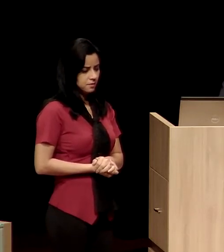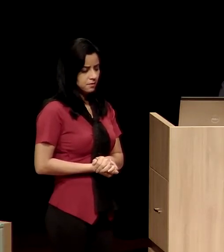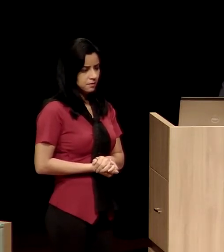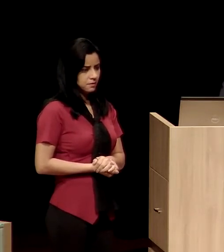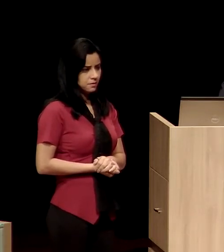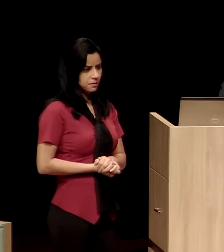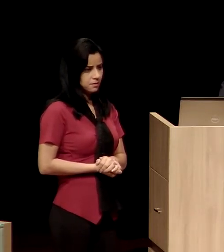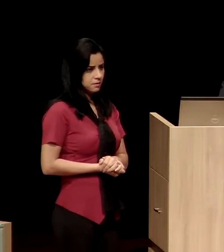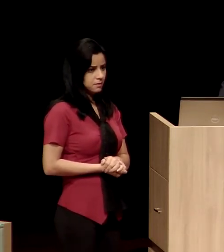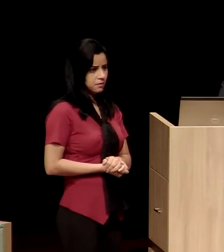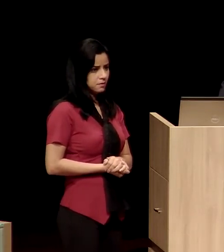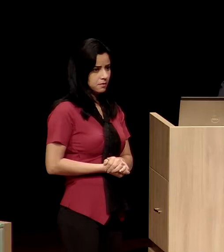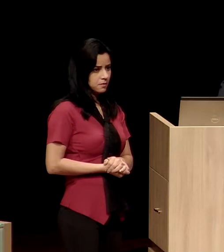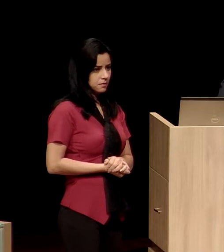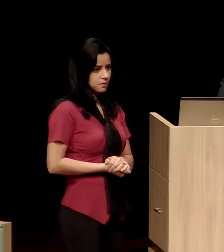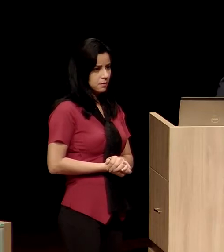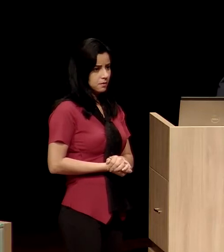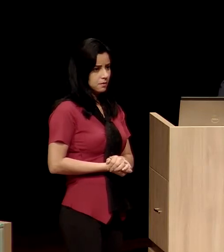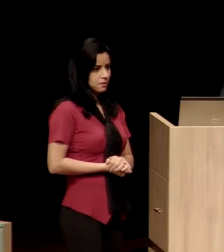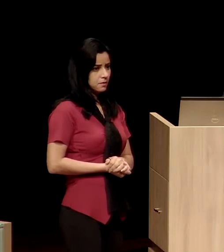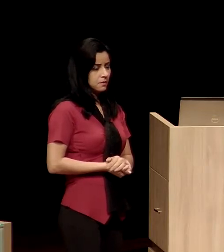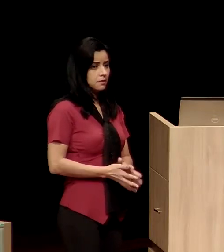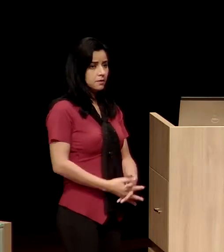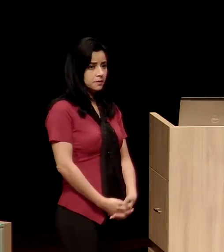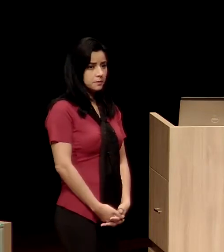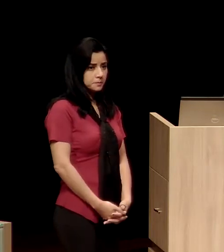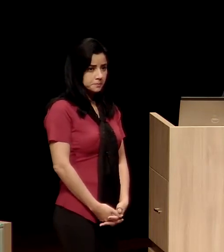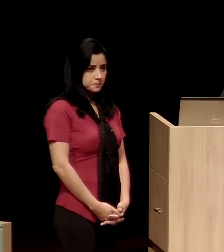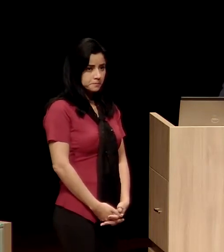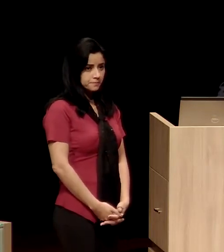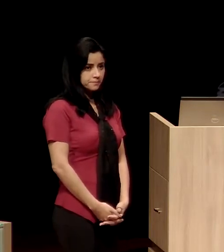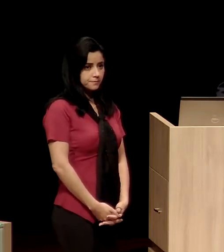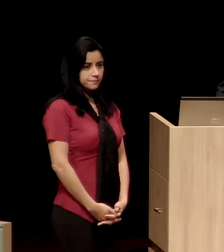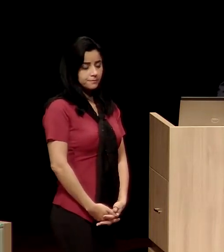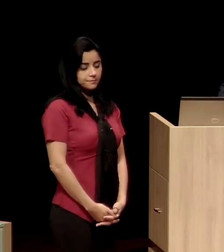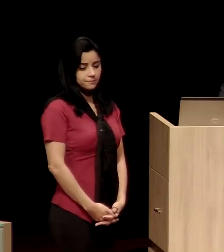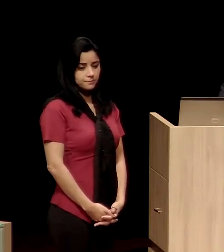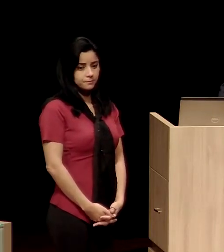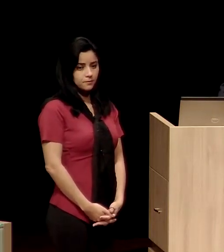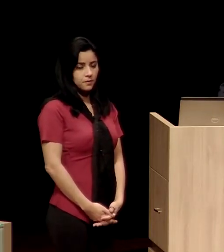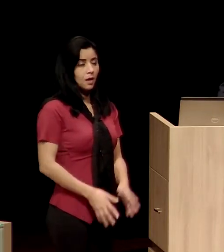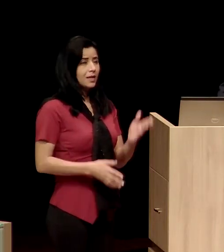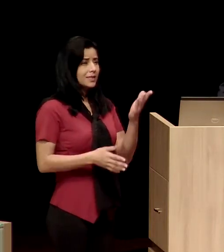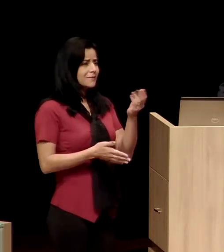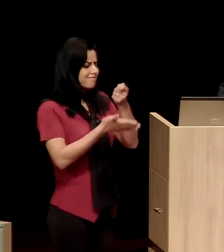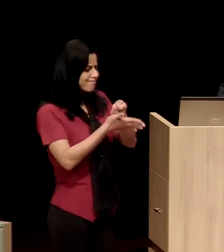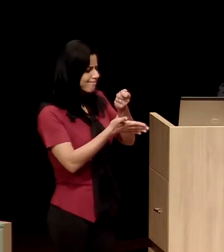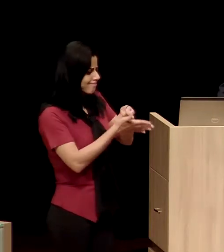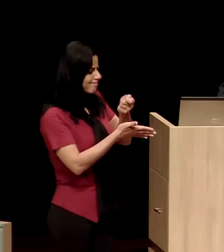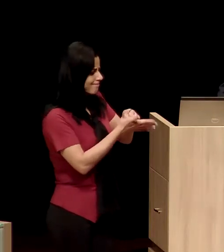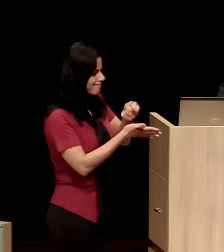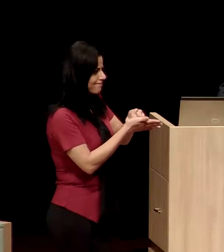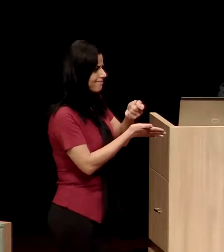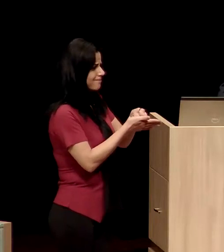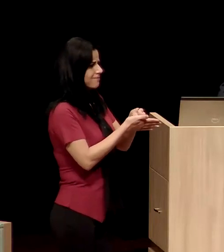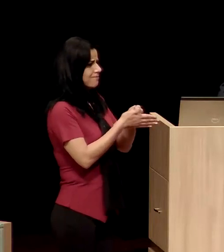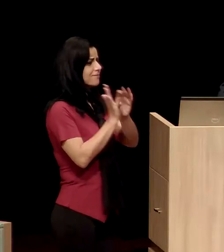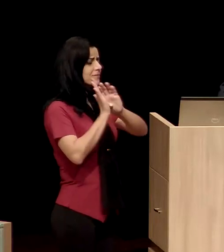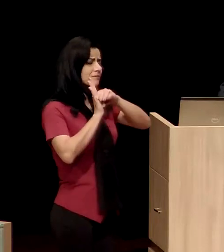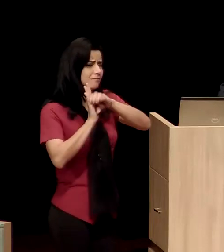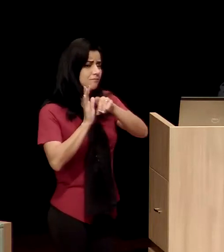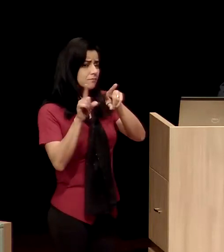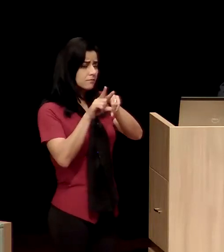social reality in educational research and policies. Ele enfatizou também o conceito